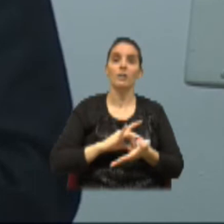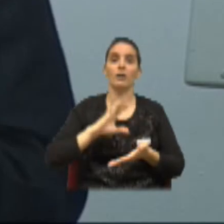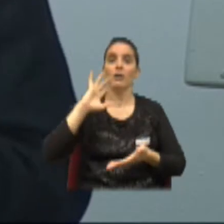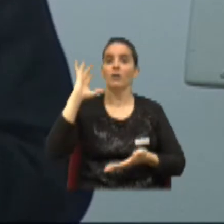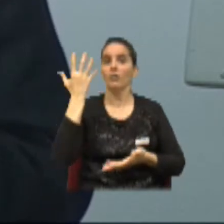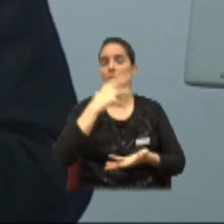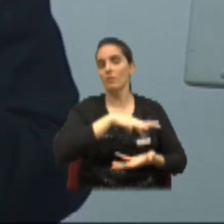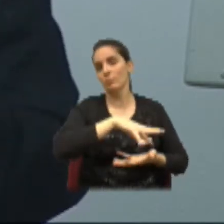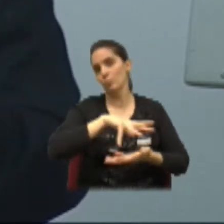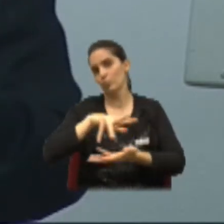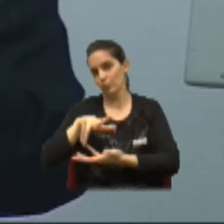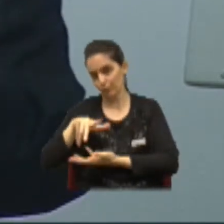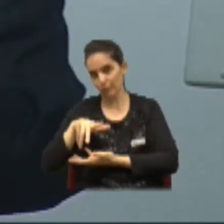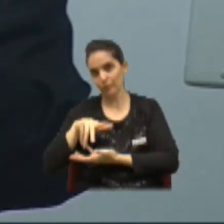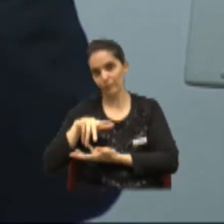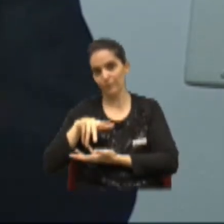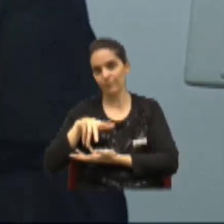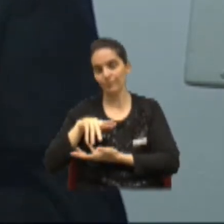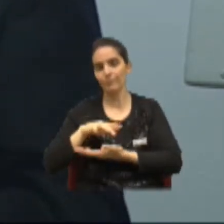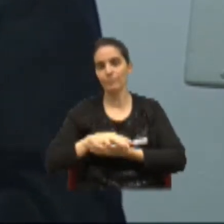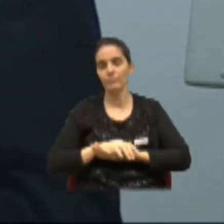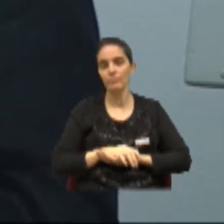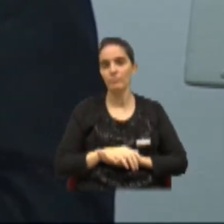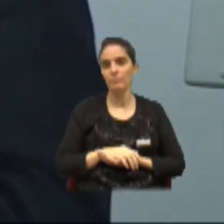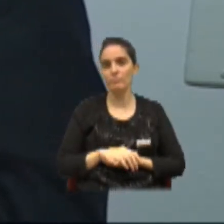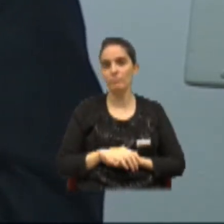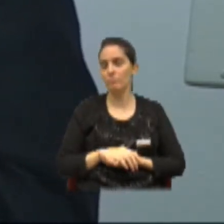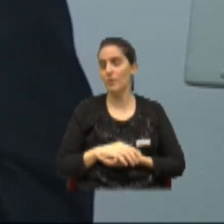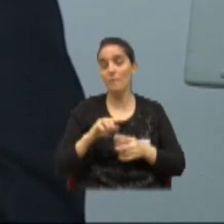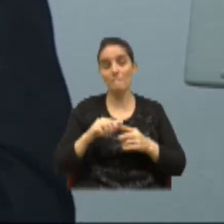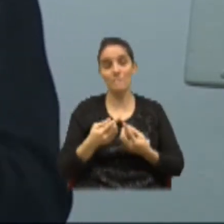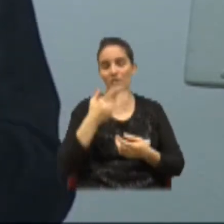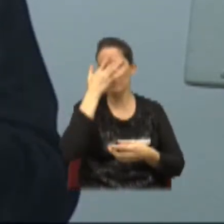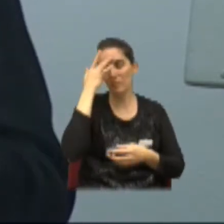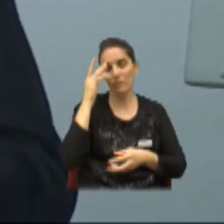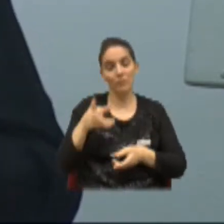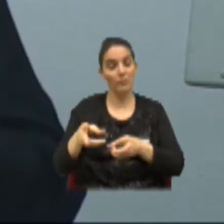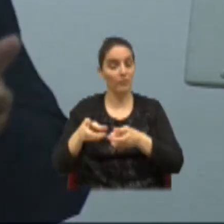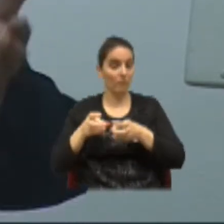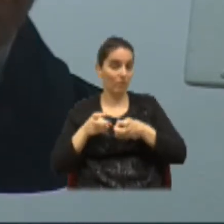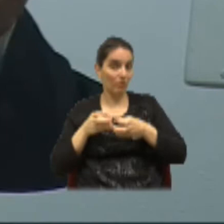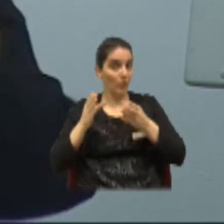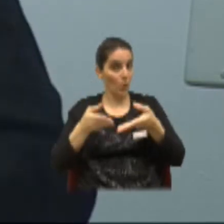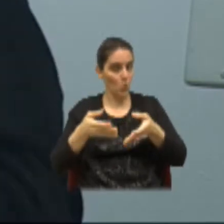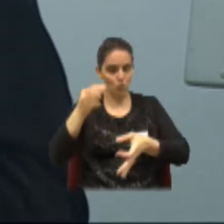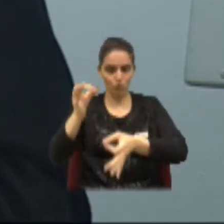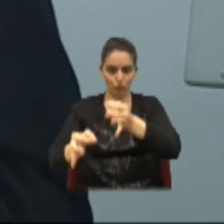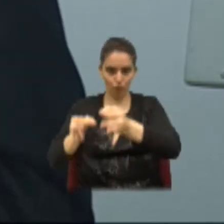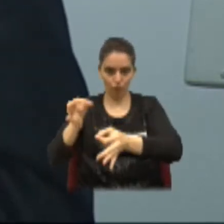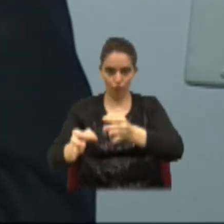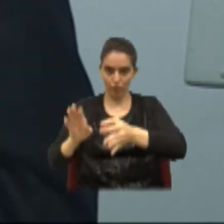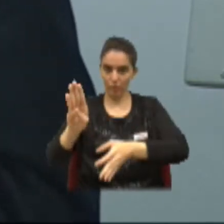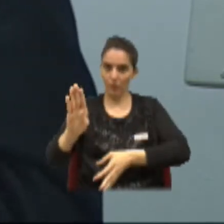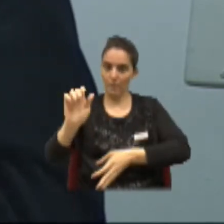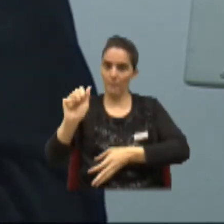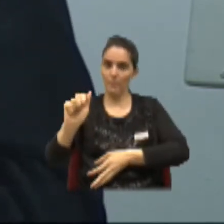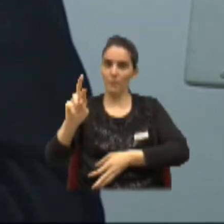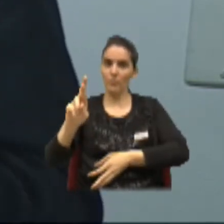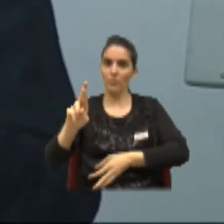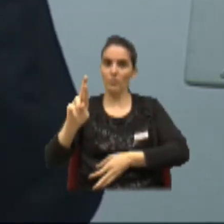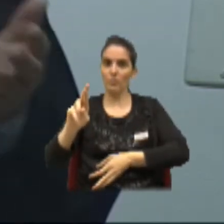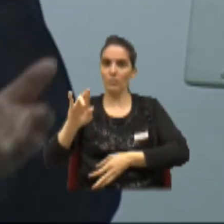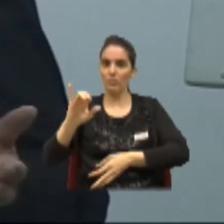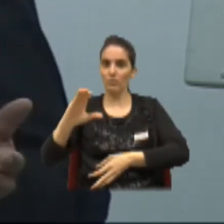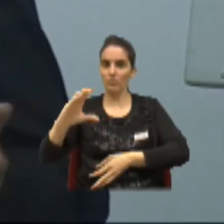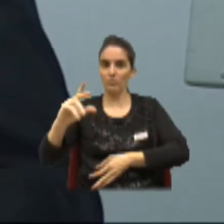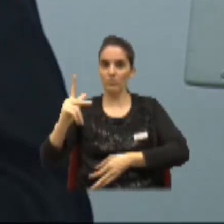mundo e que passa despercebido. O Dr. Barrichello, ele deu uma explanação, deu